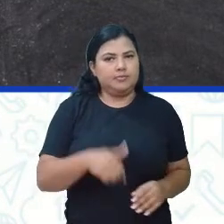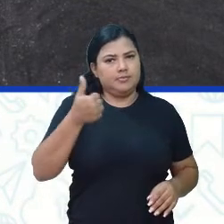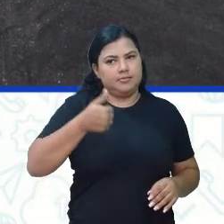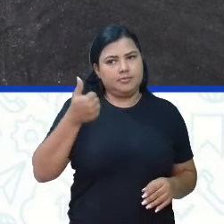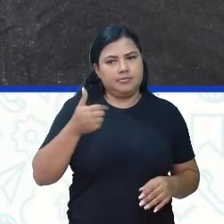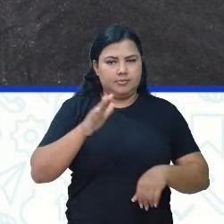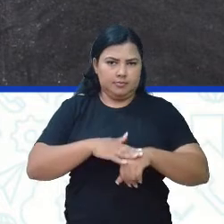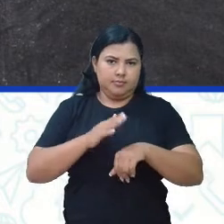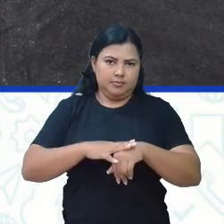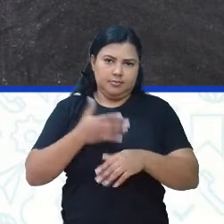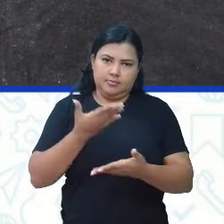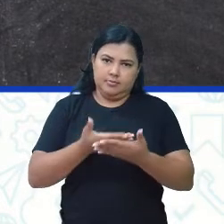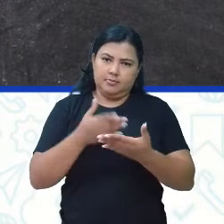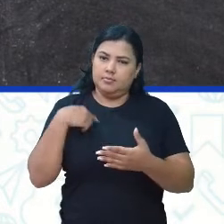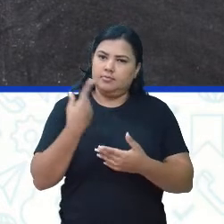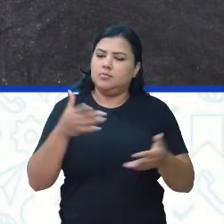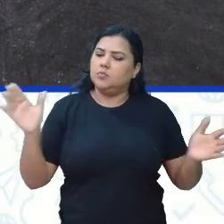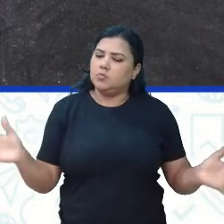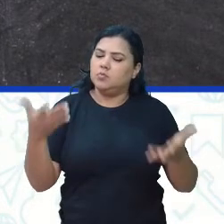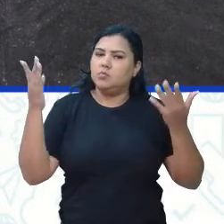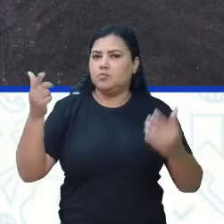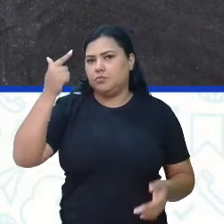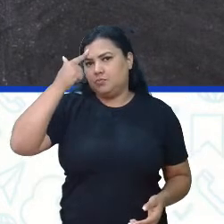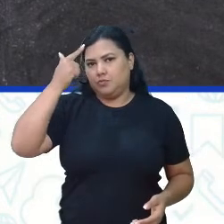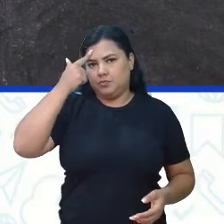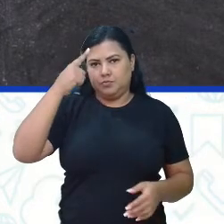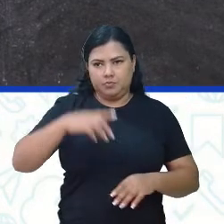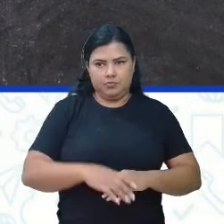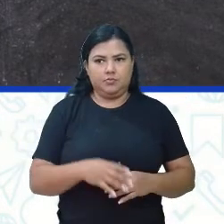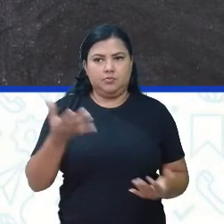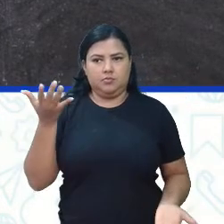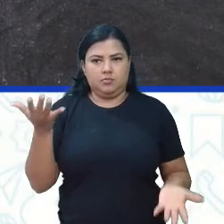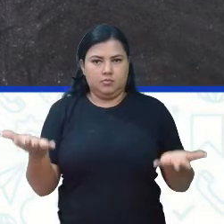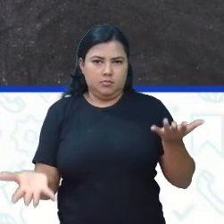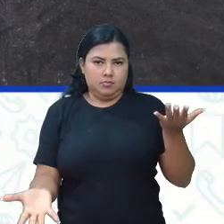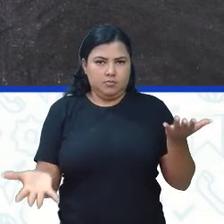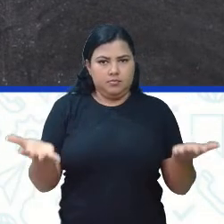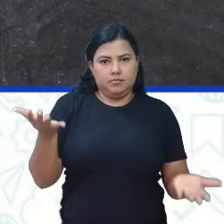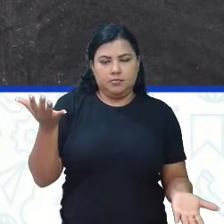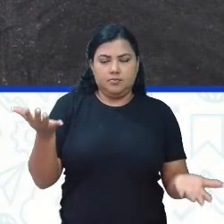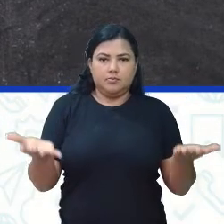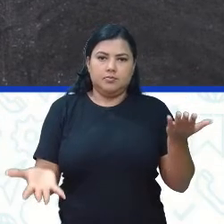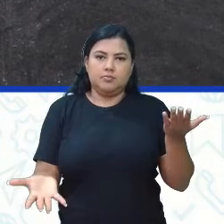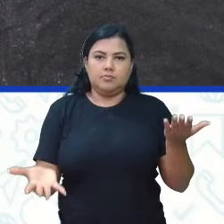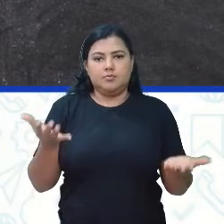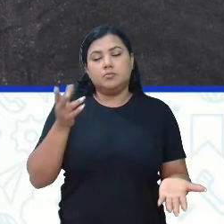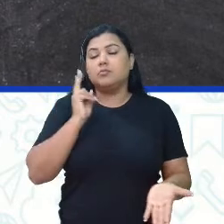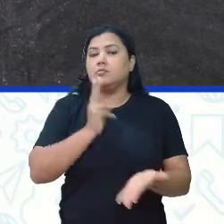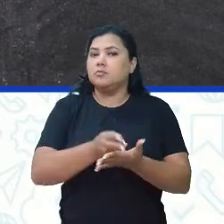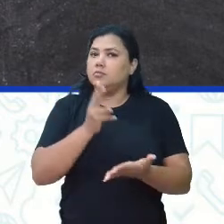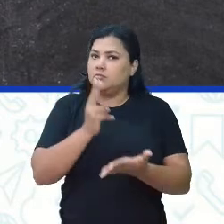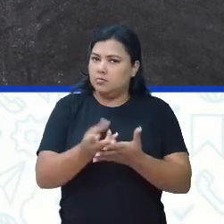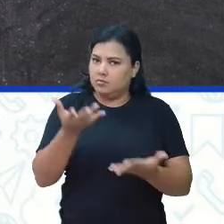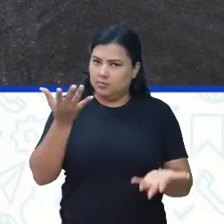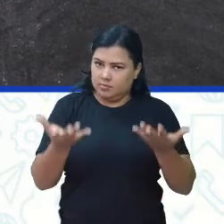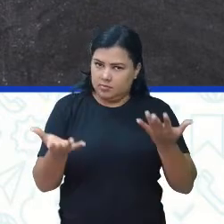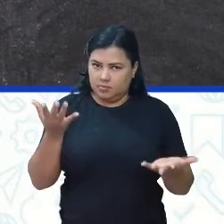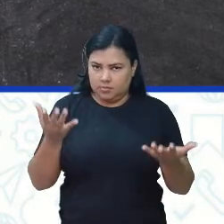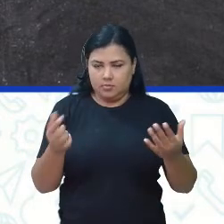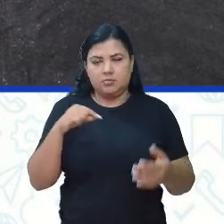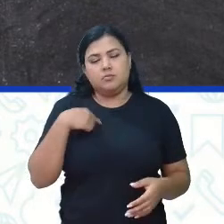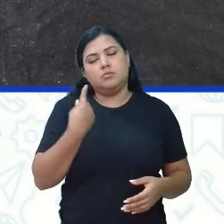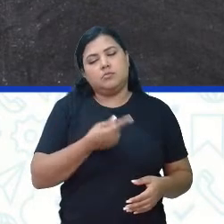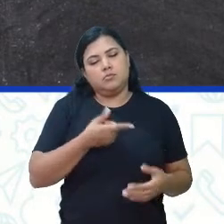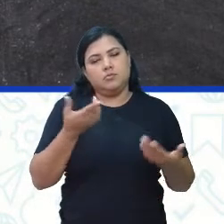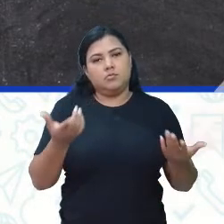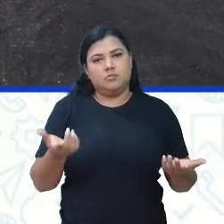aula é simplesmente a gente instigar esse raciocínio de que uma balança equilibrada, ela permanece em equilíbrio e é isso que a gente